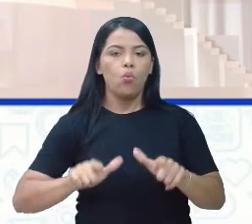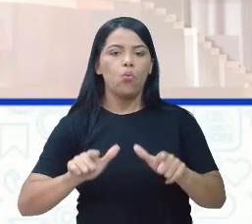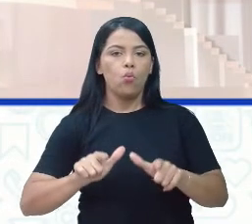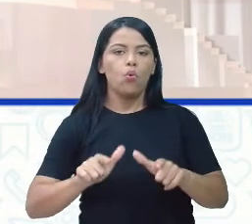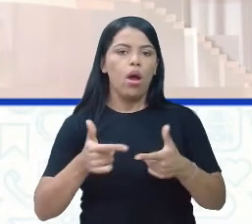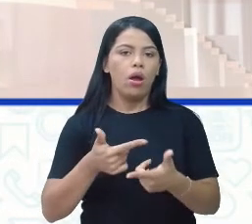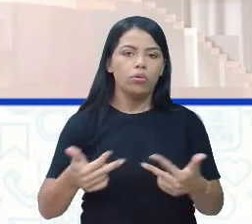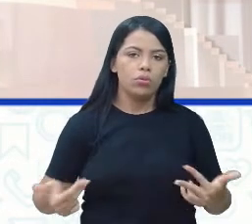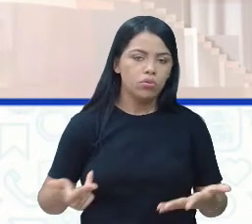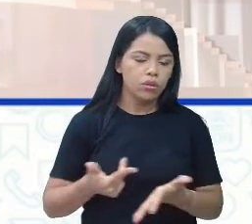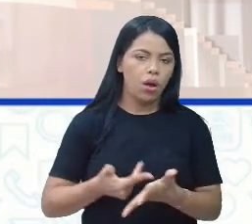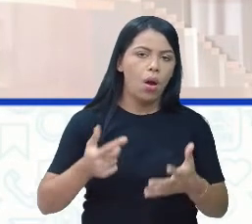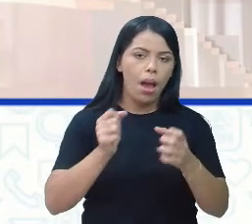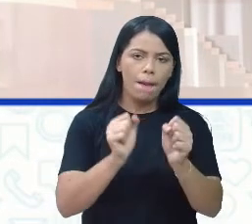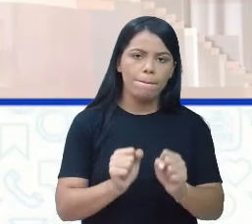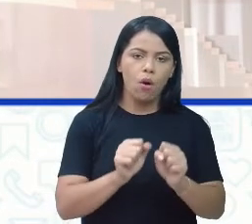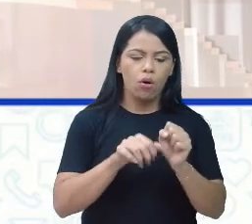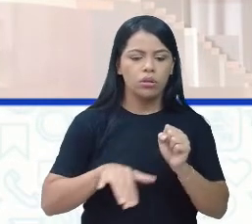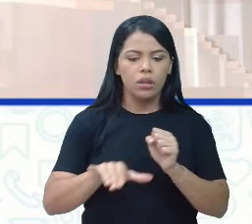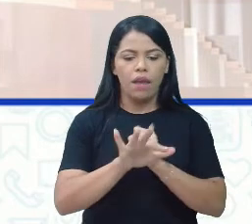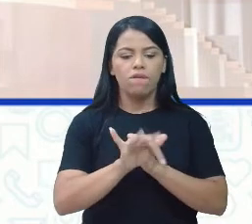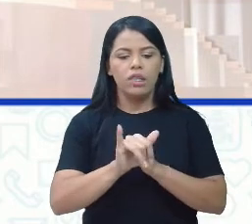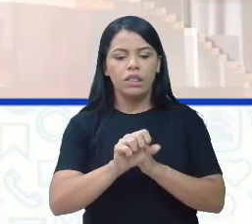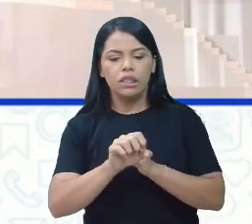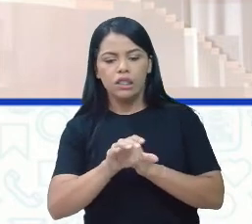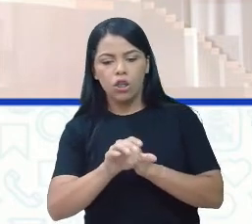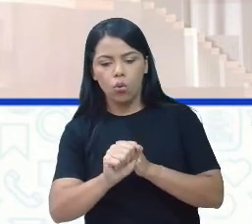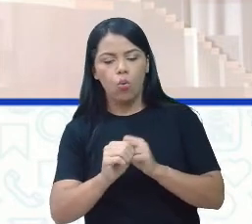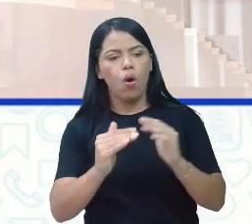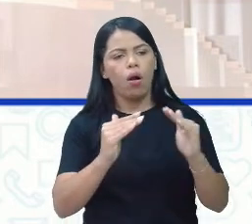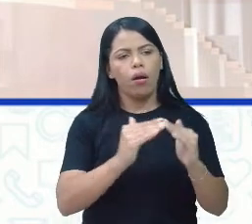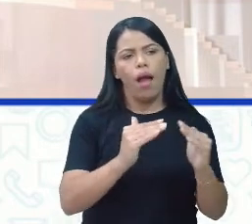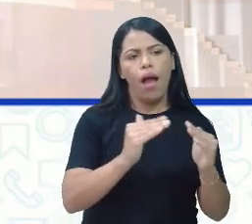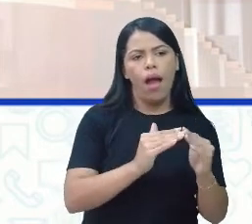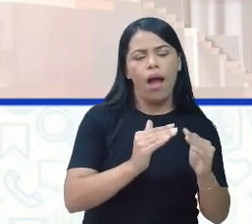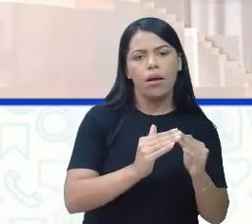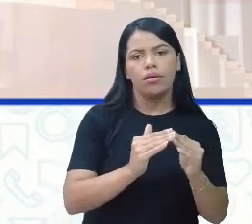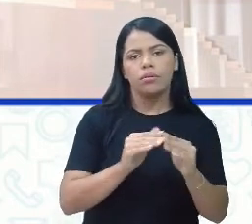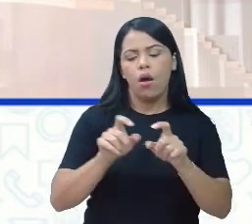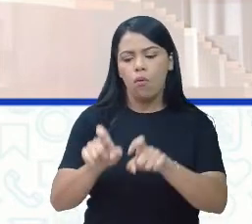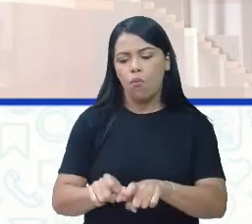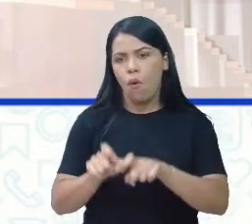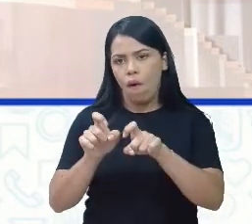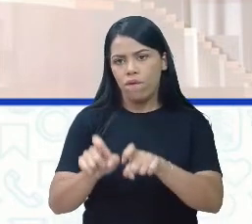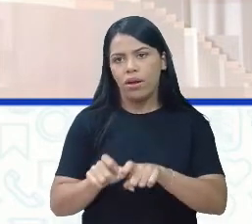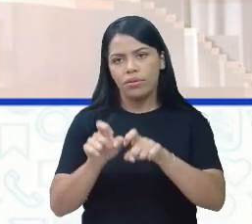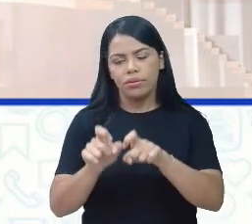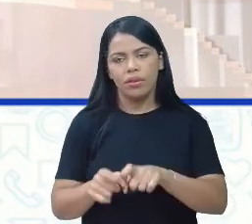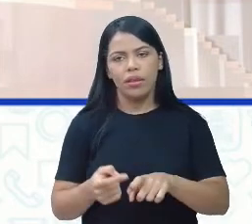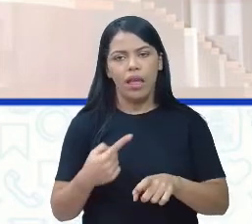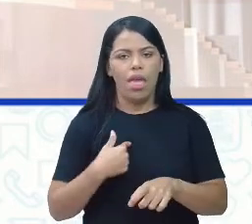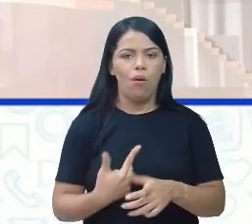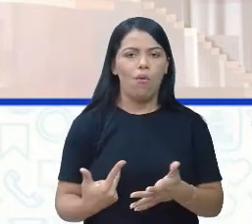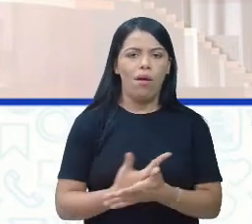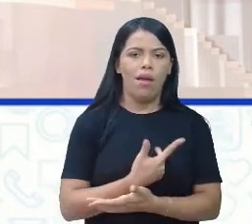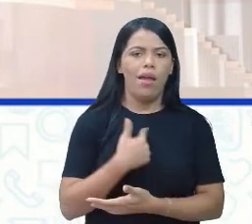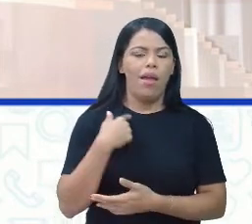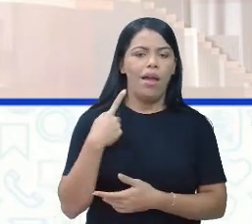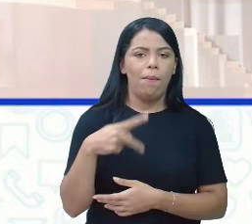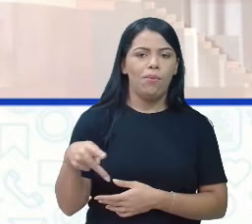se desenvolve. Ele pode ser um espaço físico, como uma casa, fazenda, não fazendo, gente, a professora tá